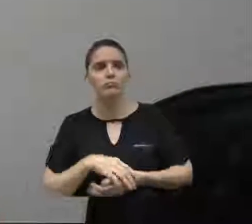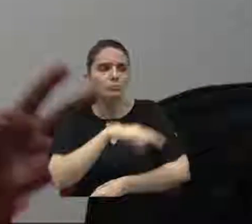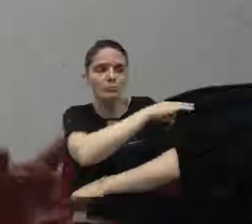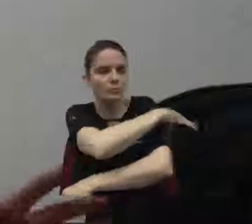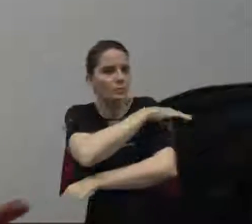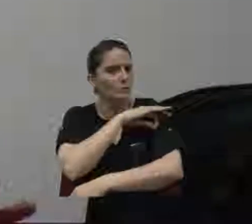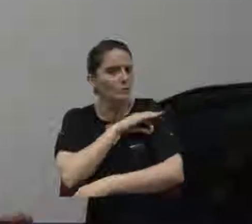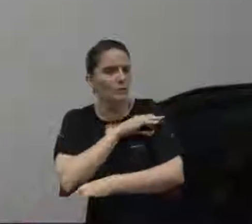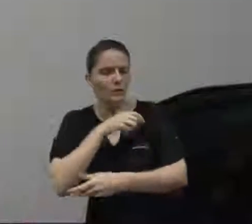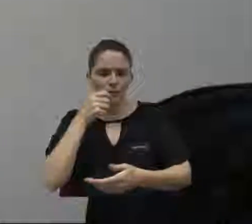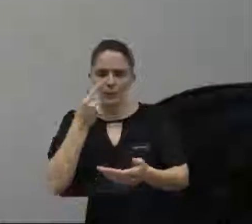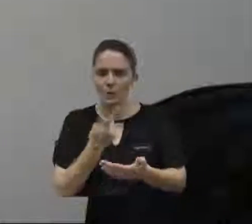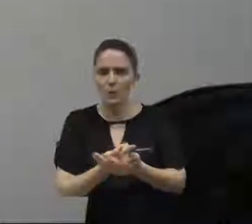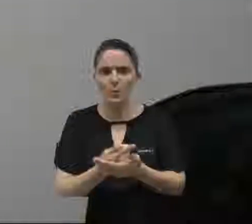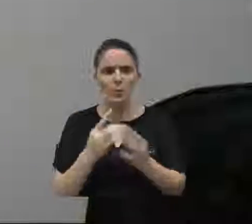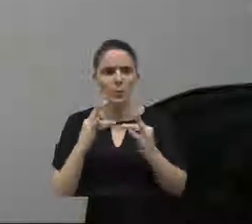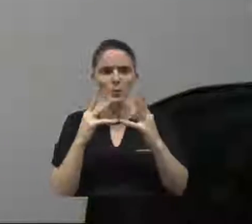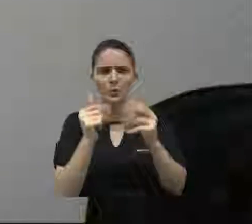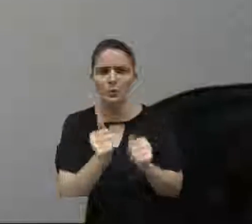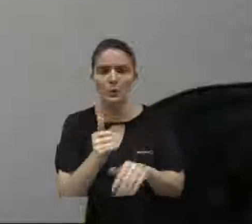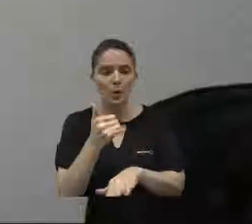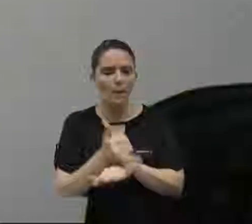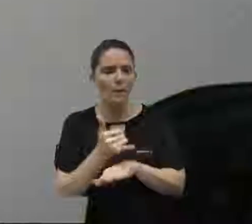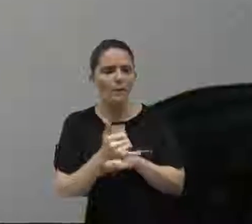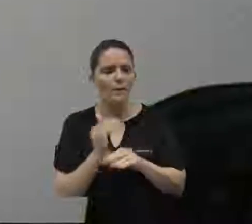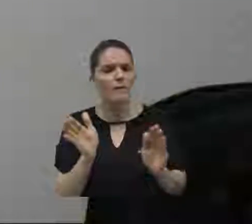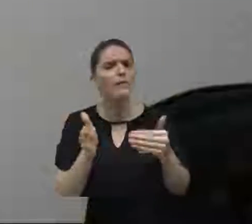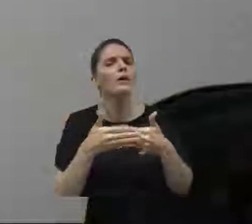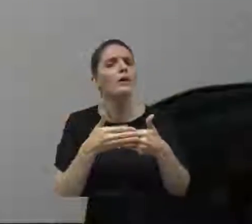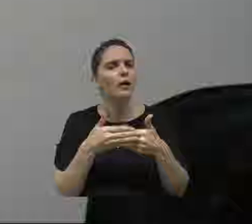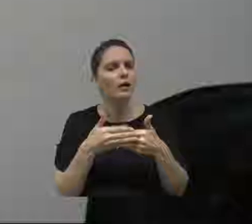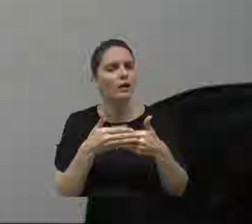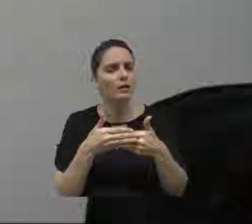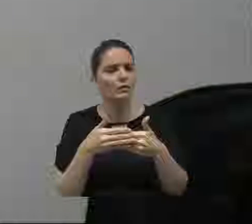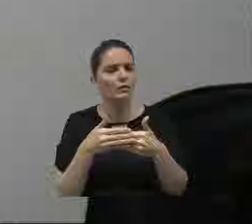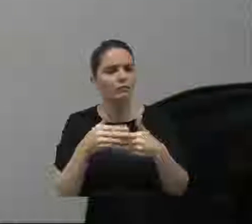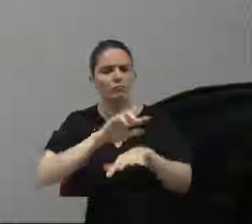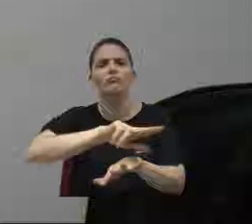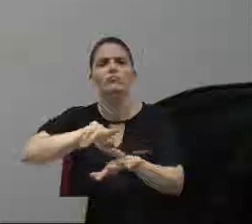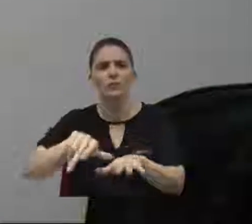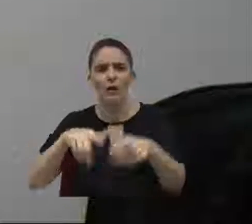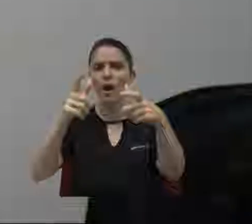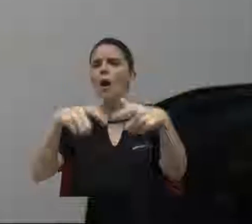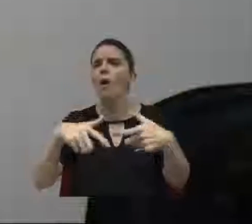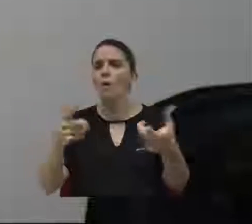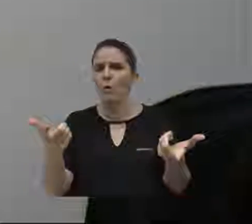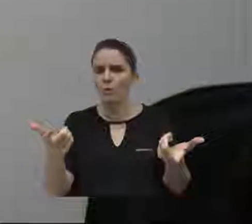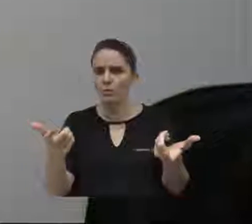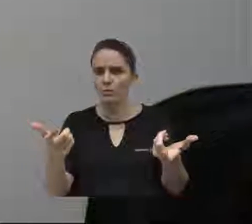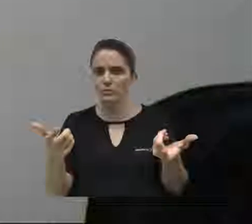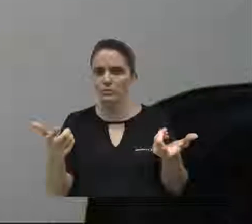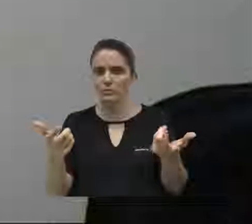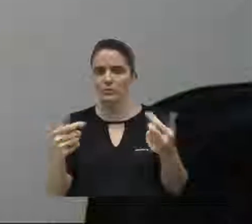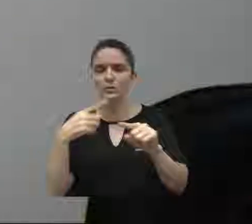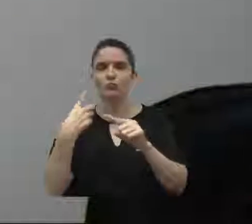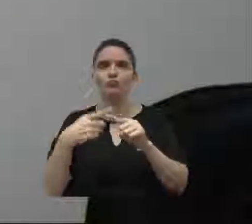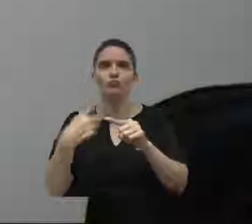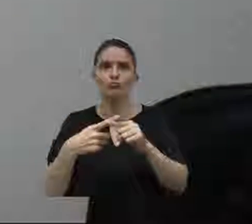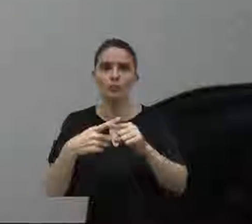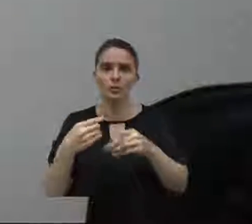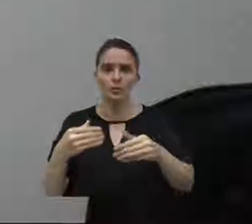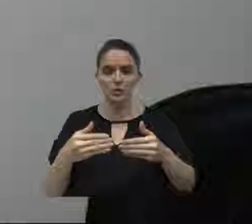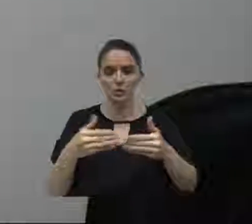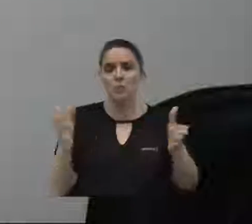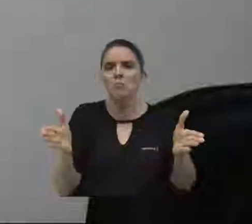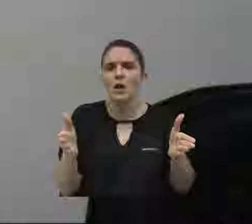para fechar toda a parte de baixo, né? Uma boa pergunta, onde foi parar esse material, né? Porque ela manteve aberta e o material, né,